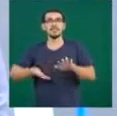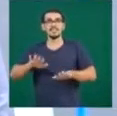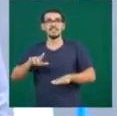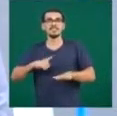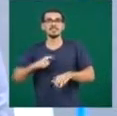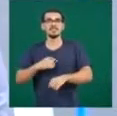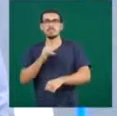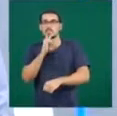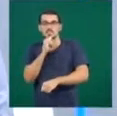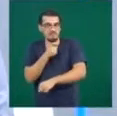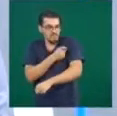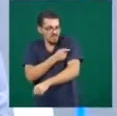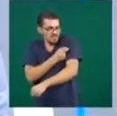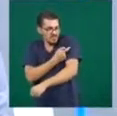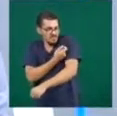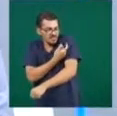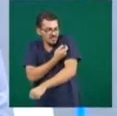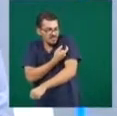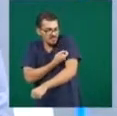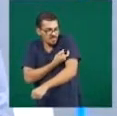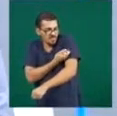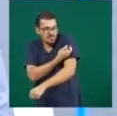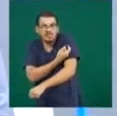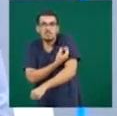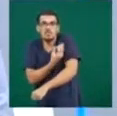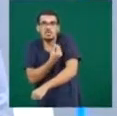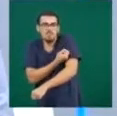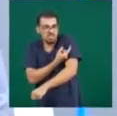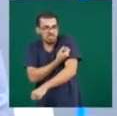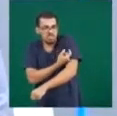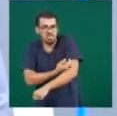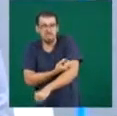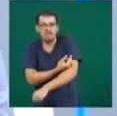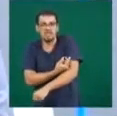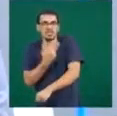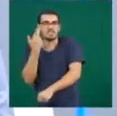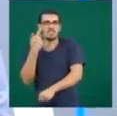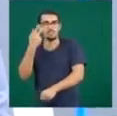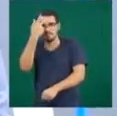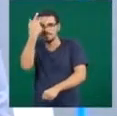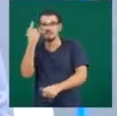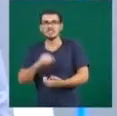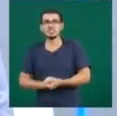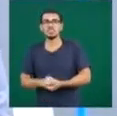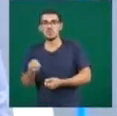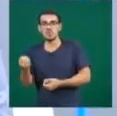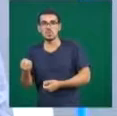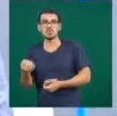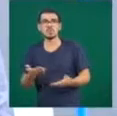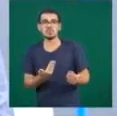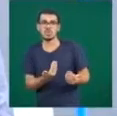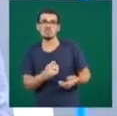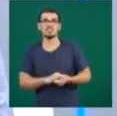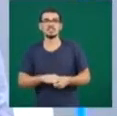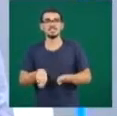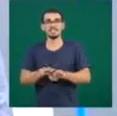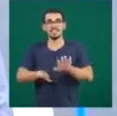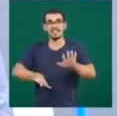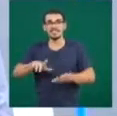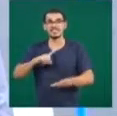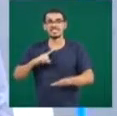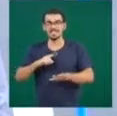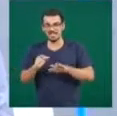vários pontinhos descamativos distribuídos pelo corpo, que é mais comum em pacientes mais jovens. Uhum. A psoríase das unhas também, que às vezes o paciente passa muito